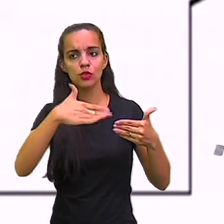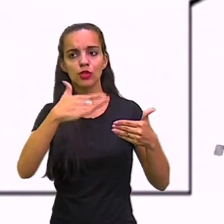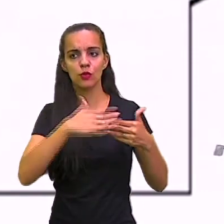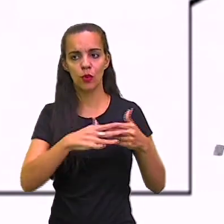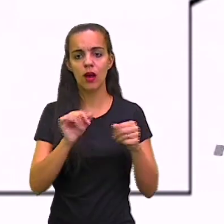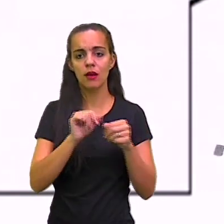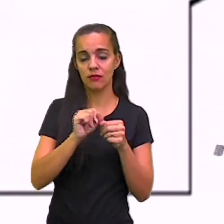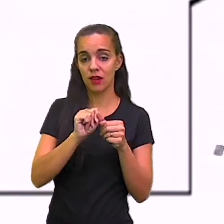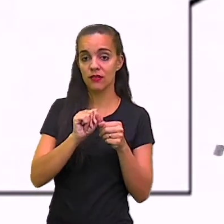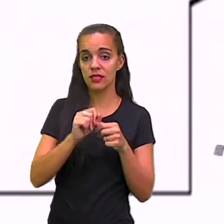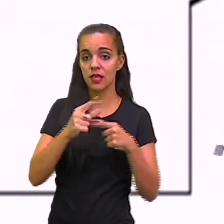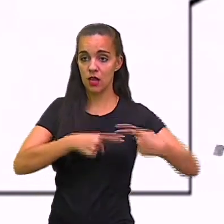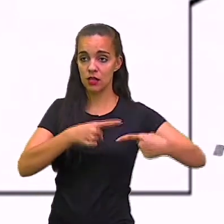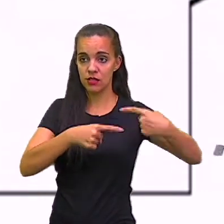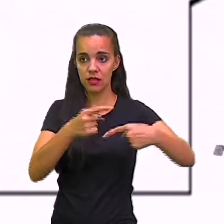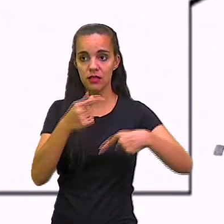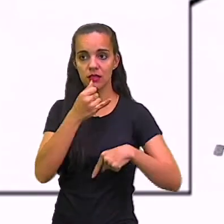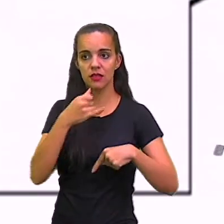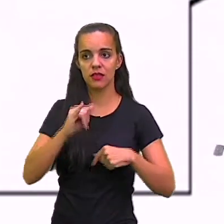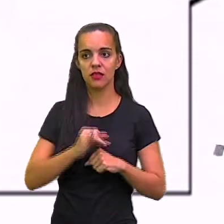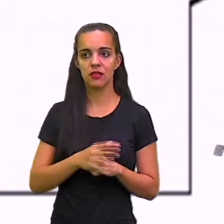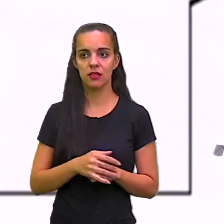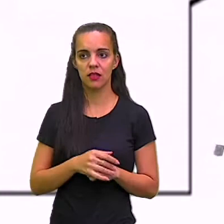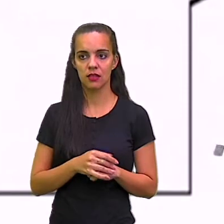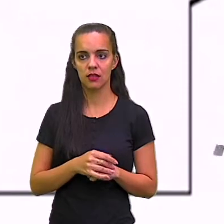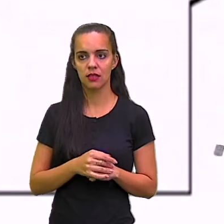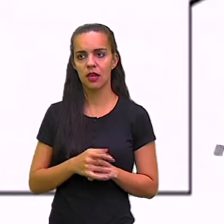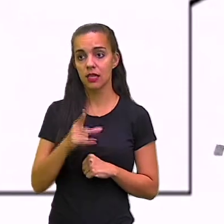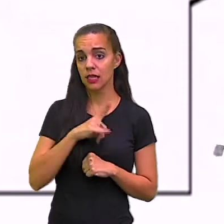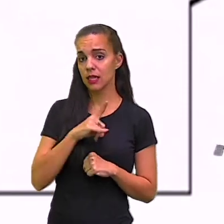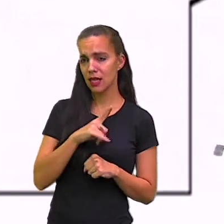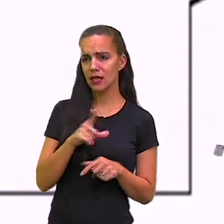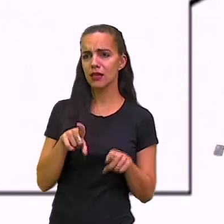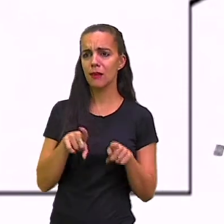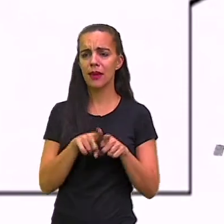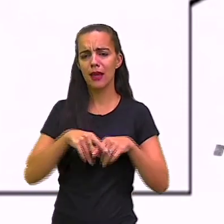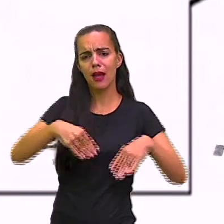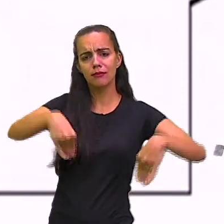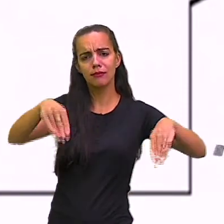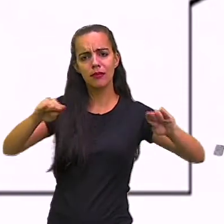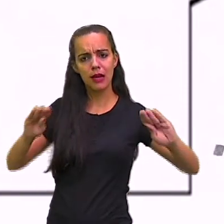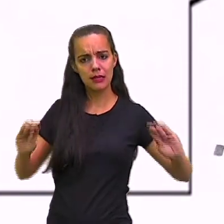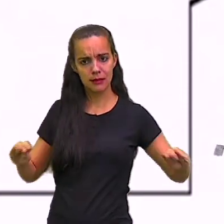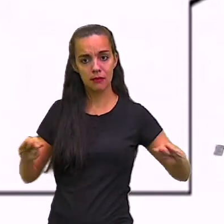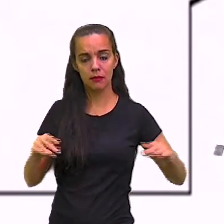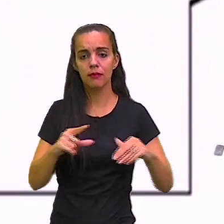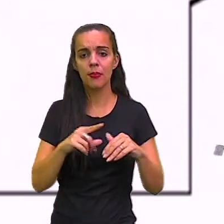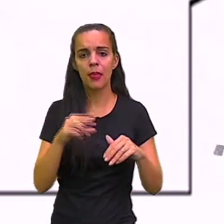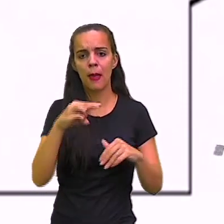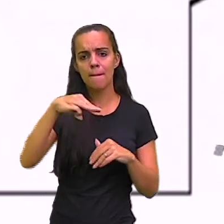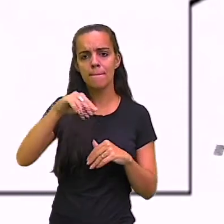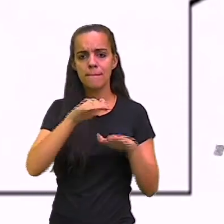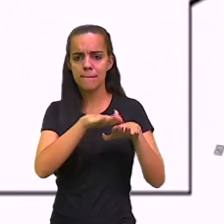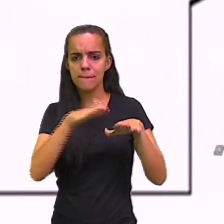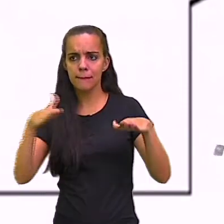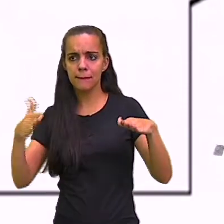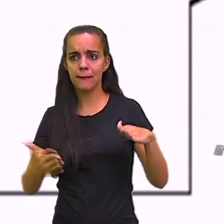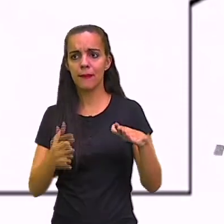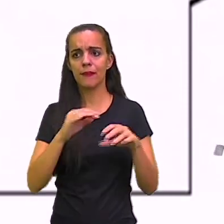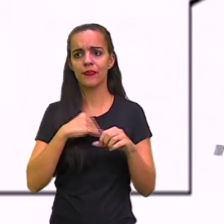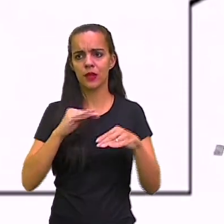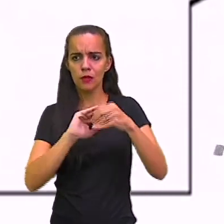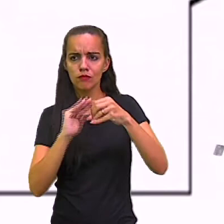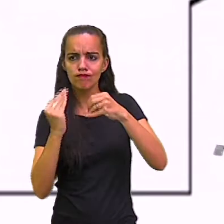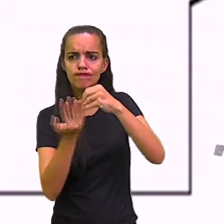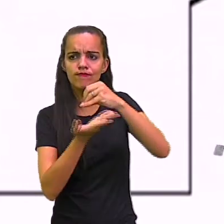é constante a espera as malhas que são caminhos fechado formados pelos